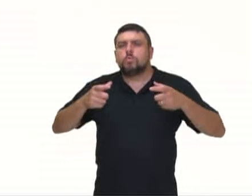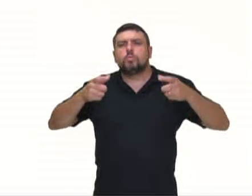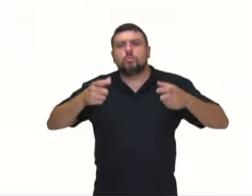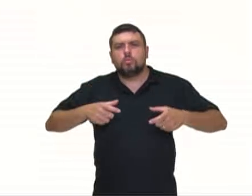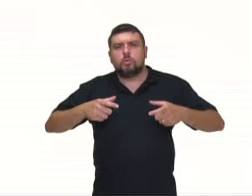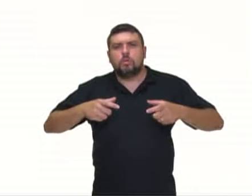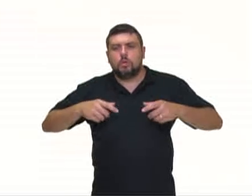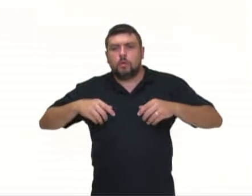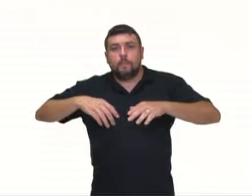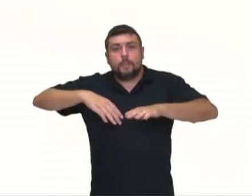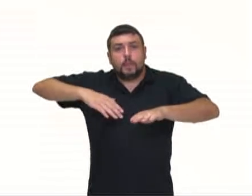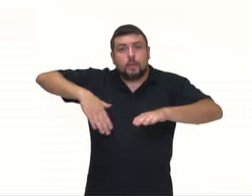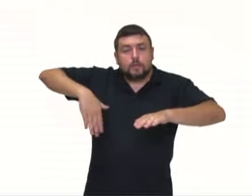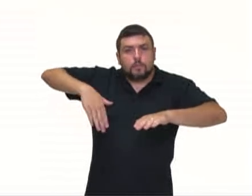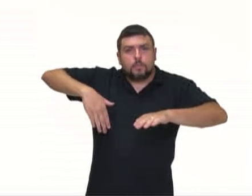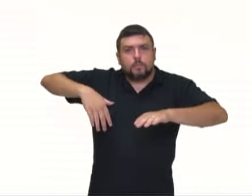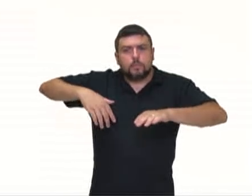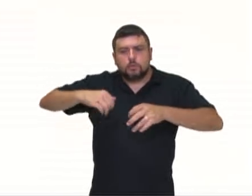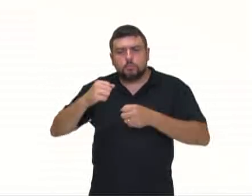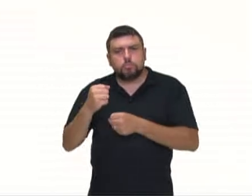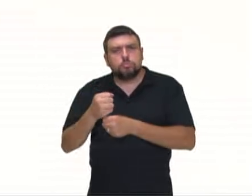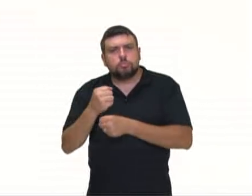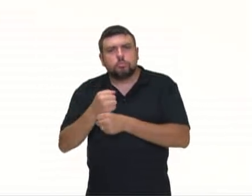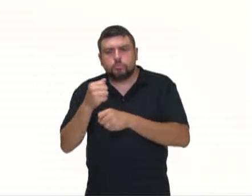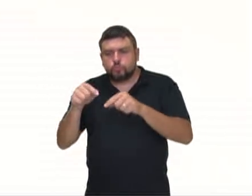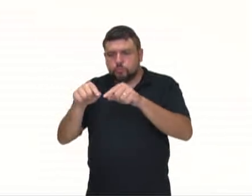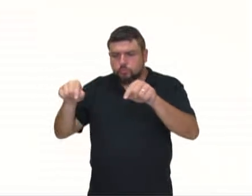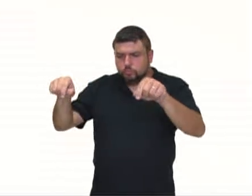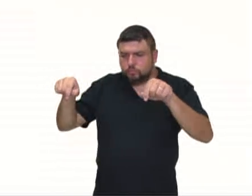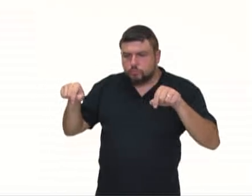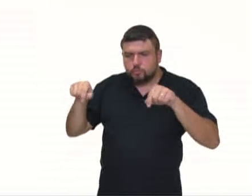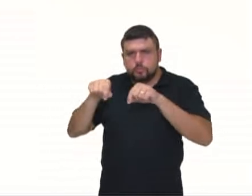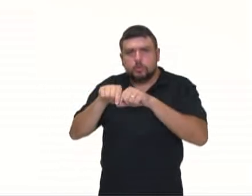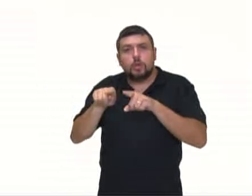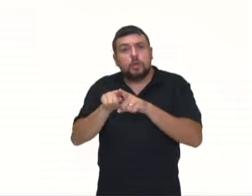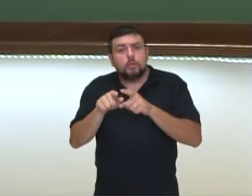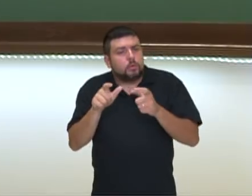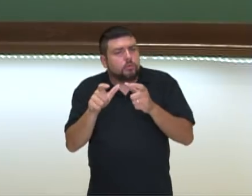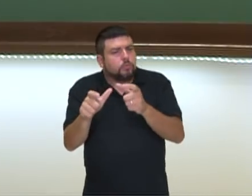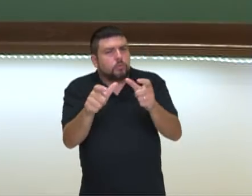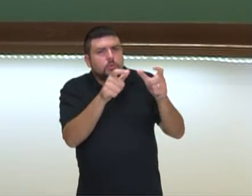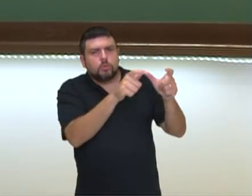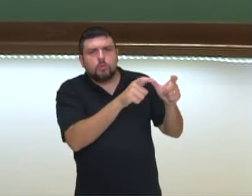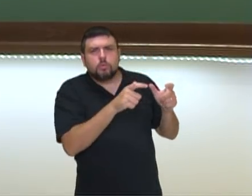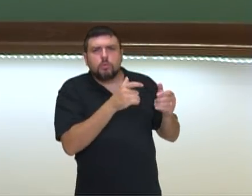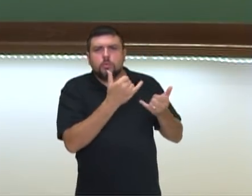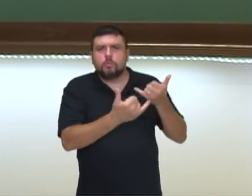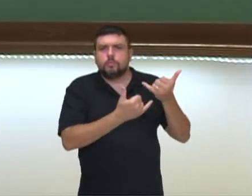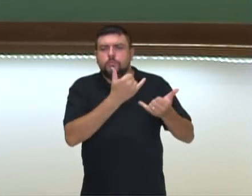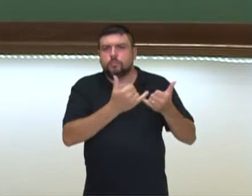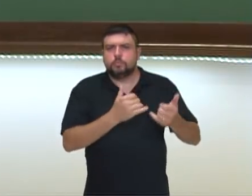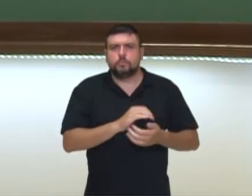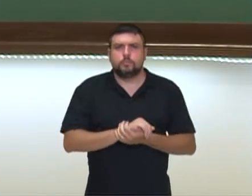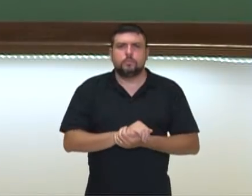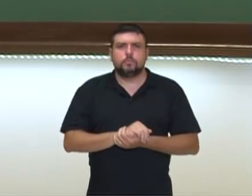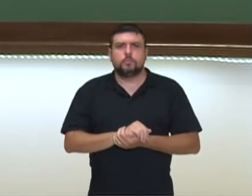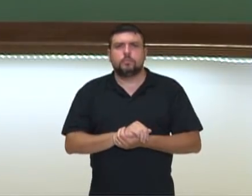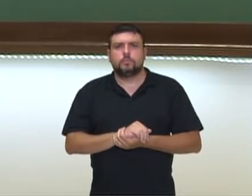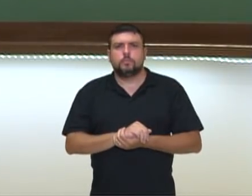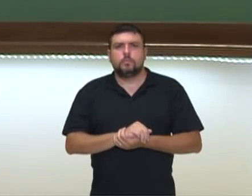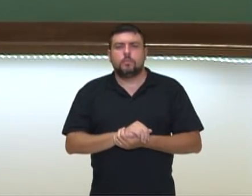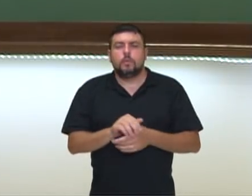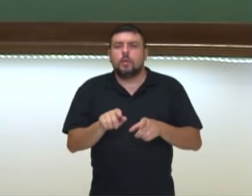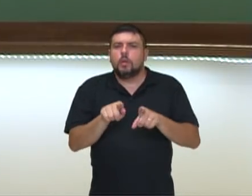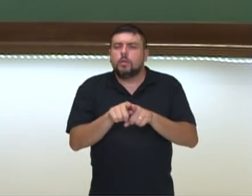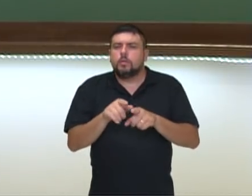não somente nas praias, mas também em estações de veraneio, playgrounds. Podemos fazer essa relação exatamente como as quadras de futebol